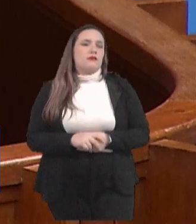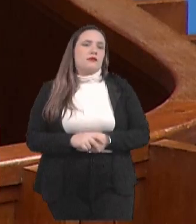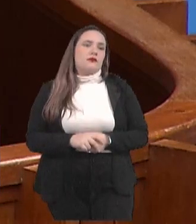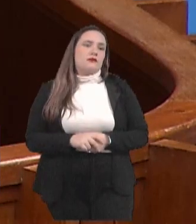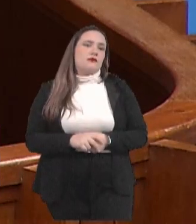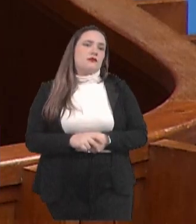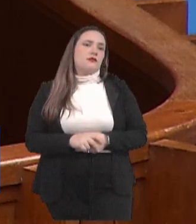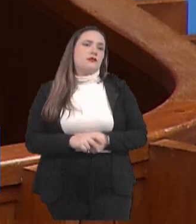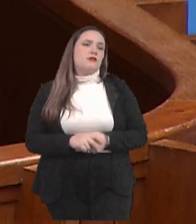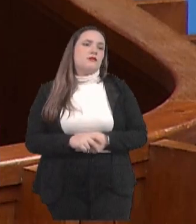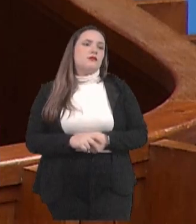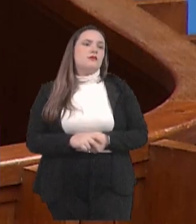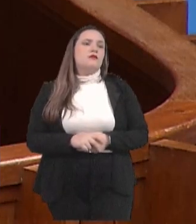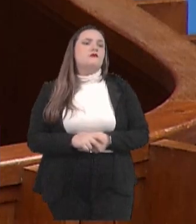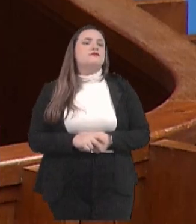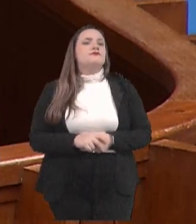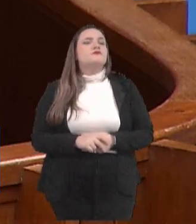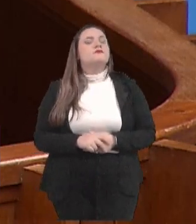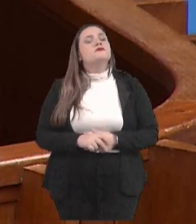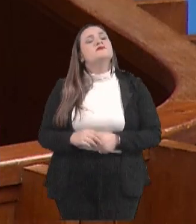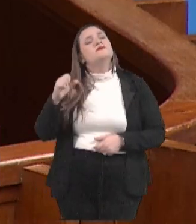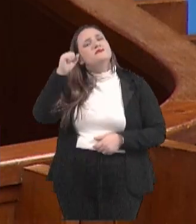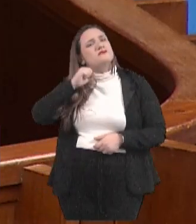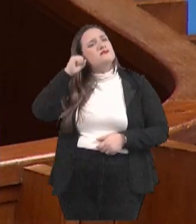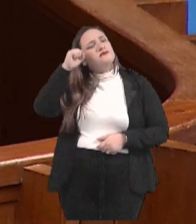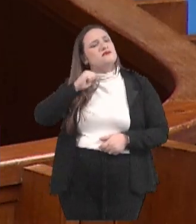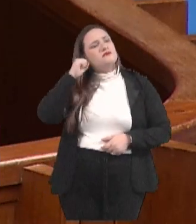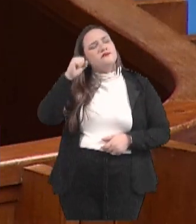os senadores têm que entrar com a